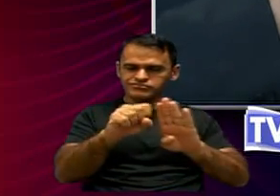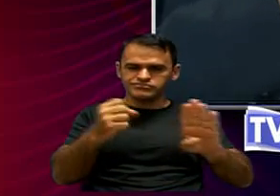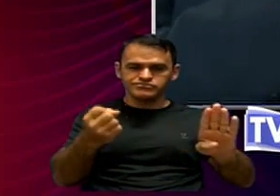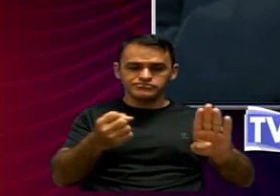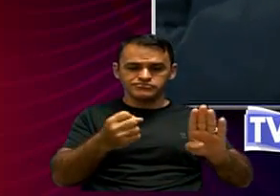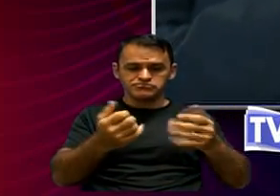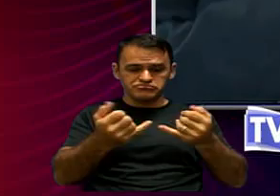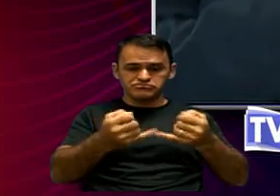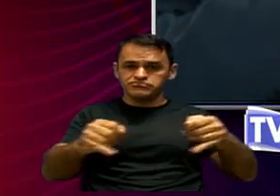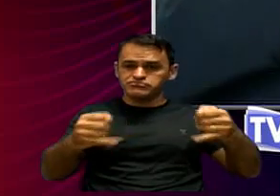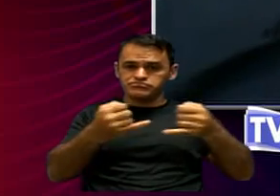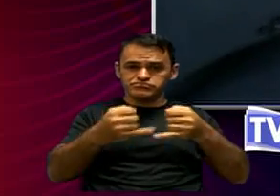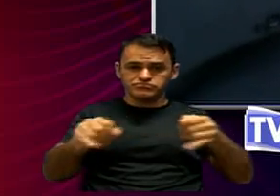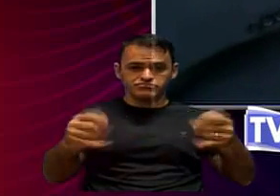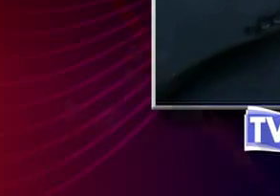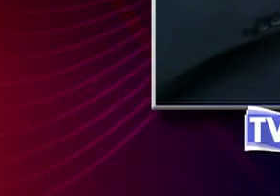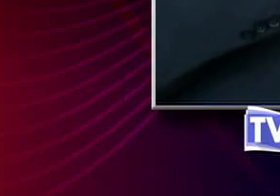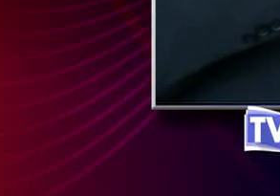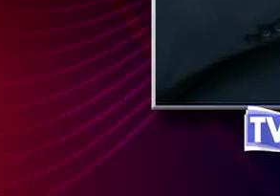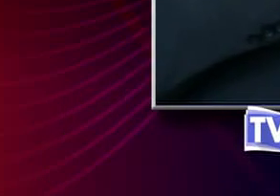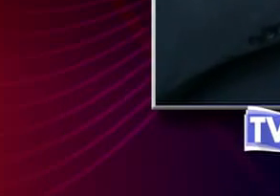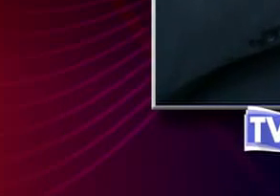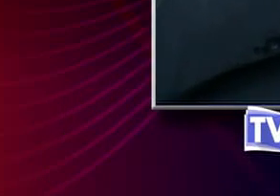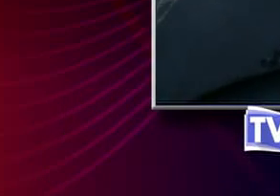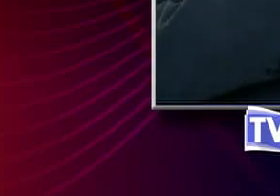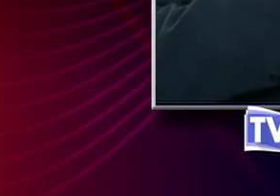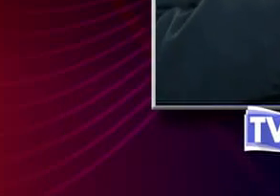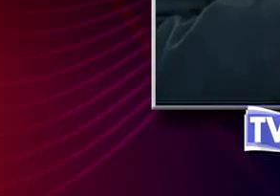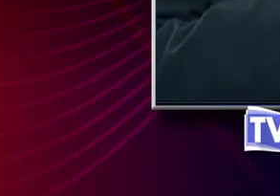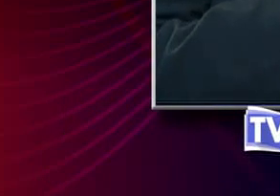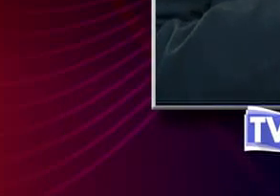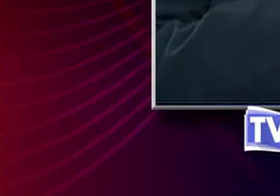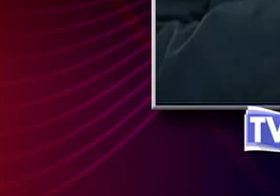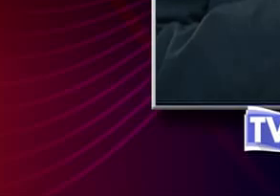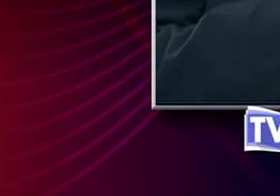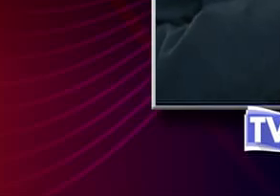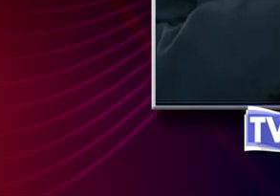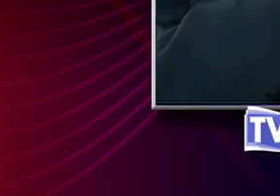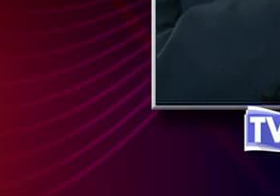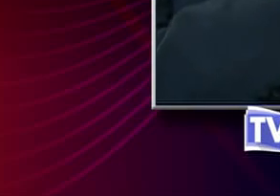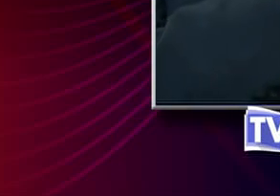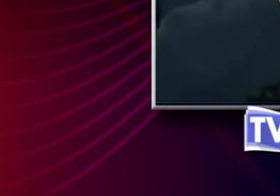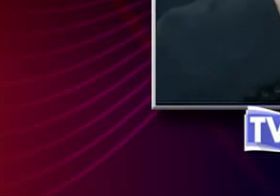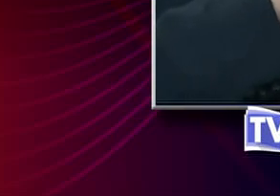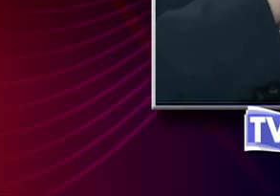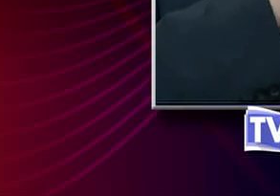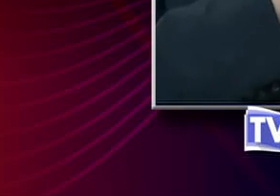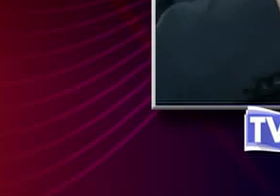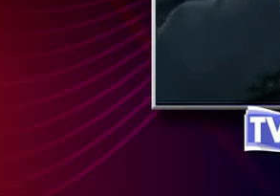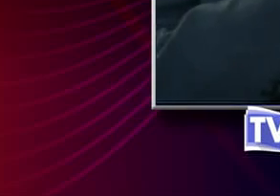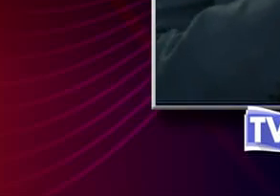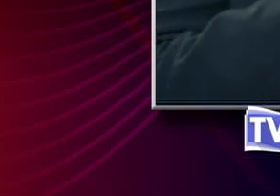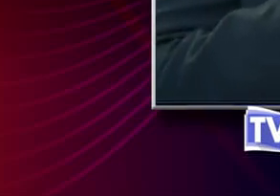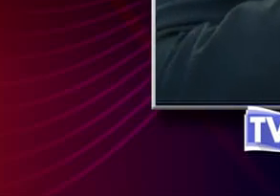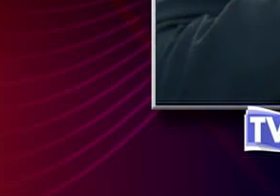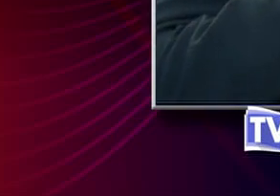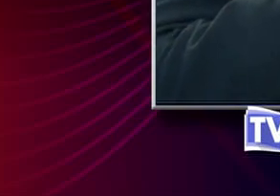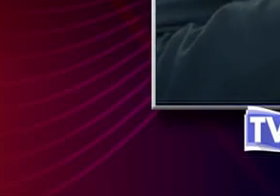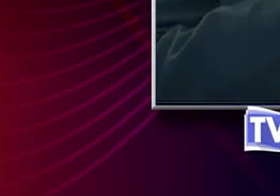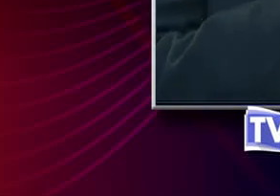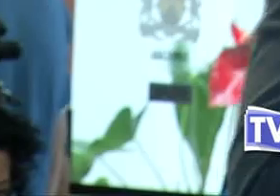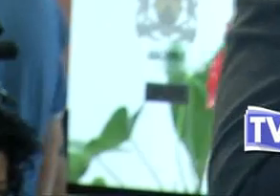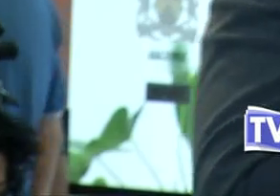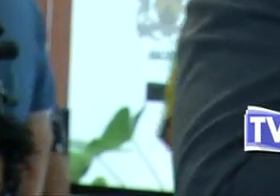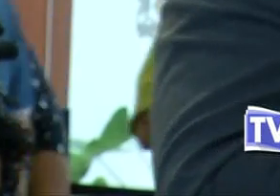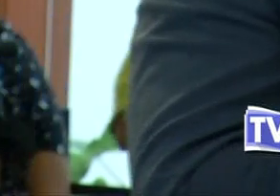funcionar, refrigeradores ficam sem funcionar. Sempre acontece isso, senhor presidente, no sábado e no domingo, a maioria das vezes, ou